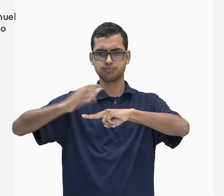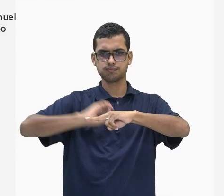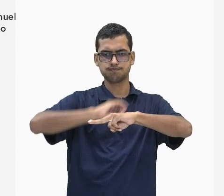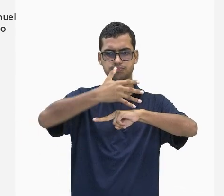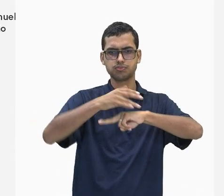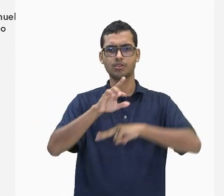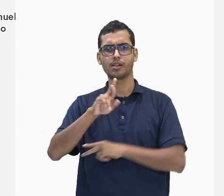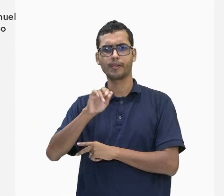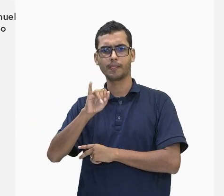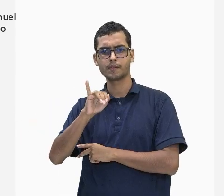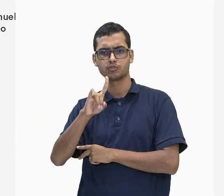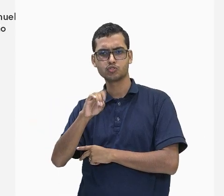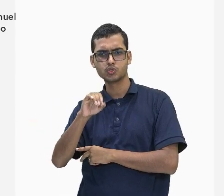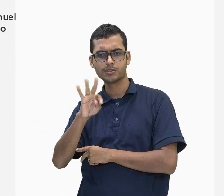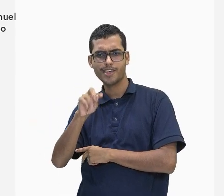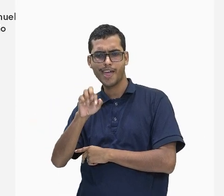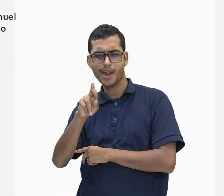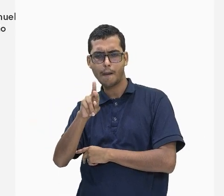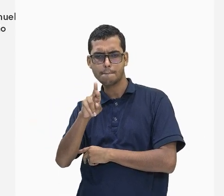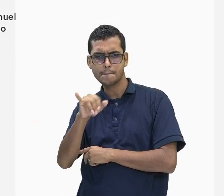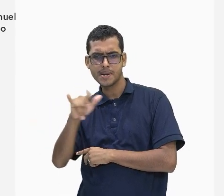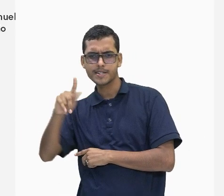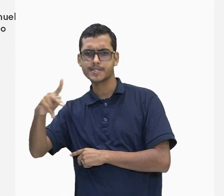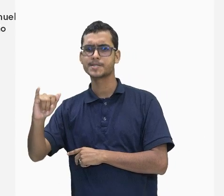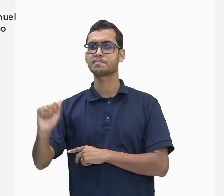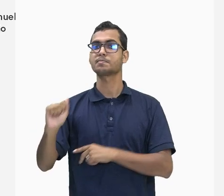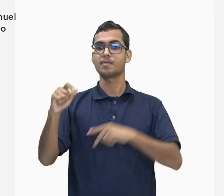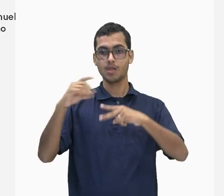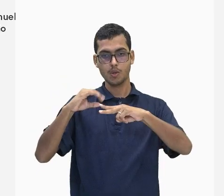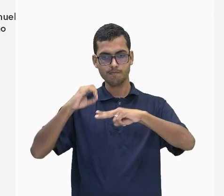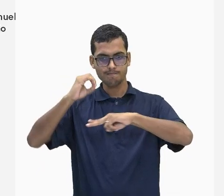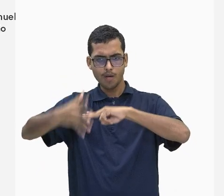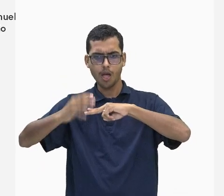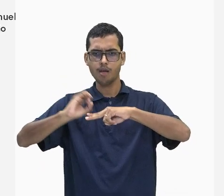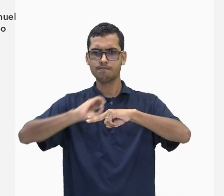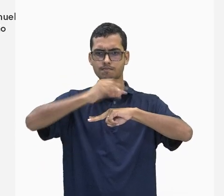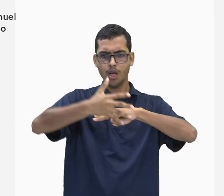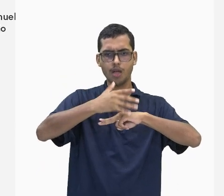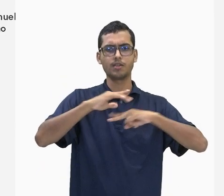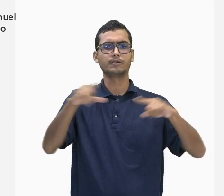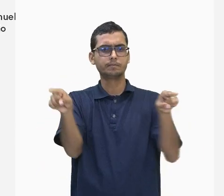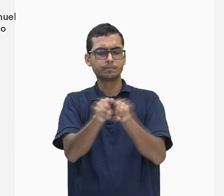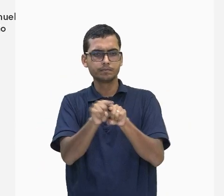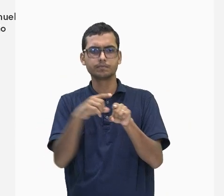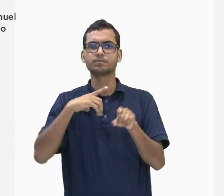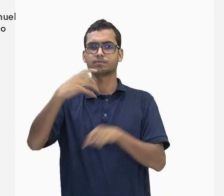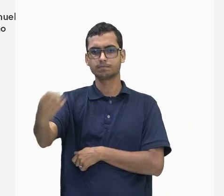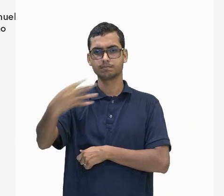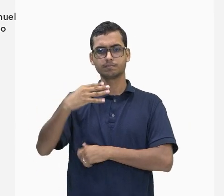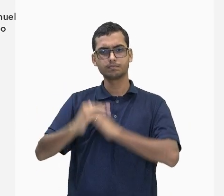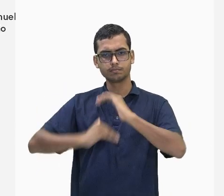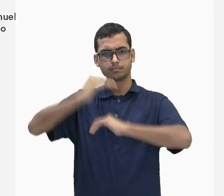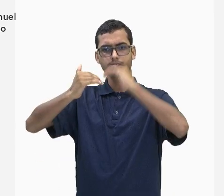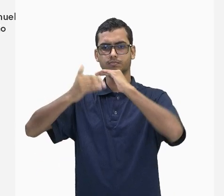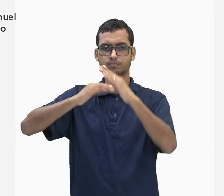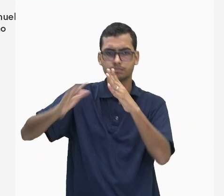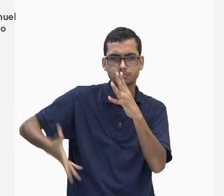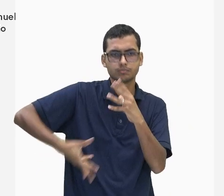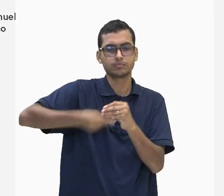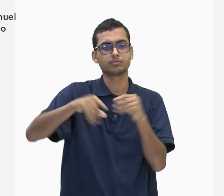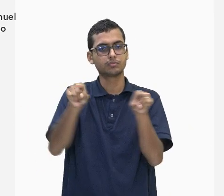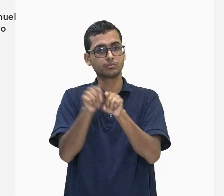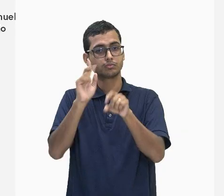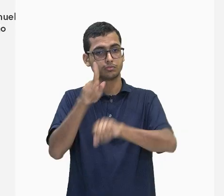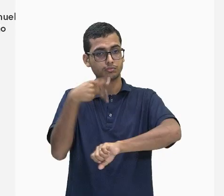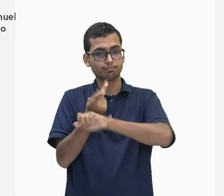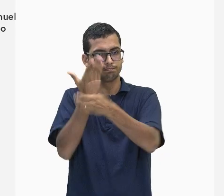uso de raio-x. Em 1903, Marie, Pierre Curie e Anthony Becquerel, eles dividiram